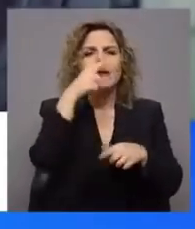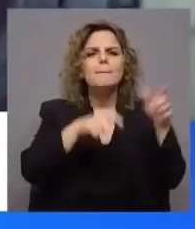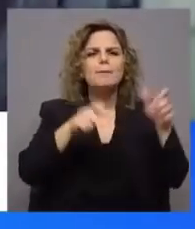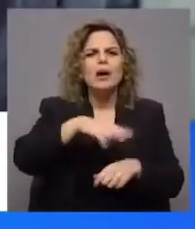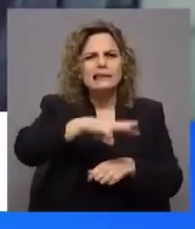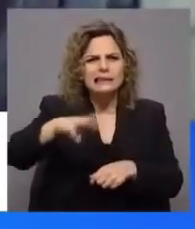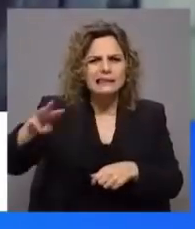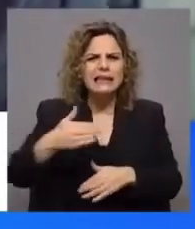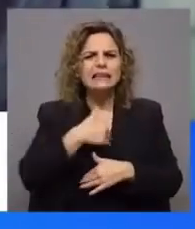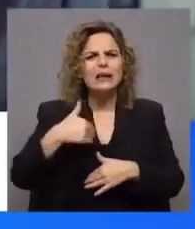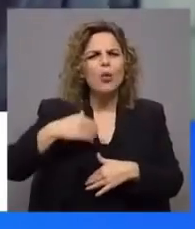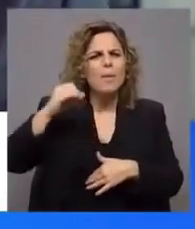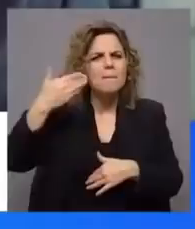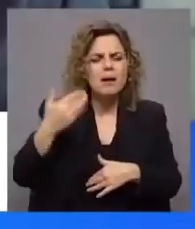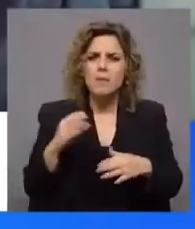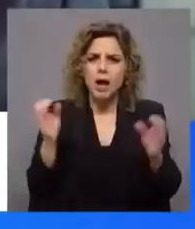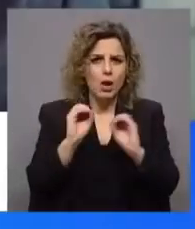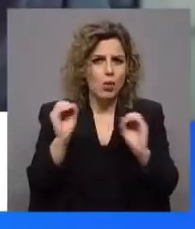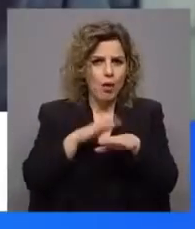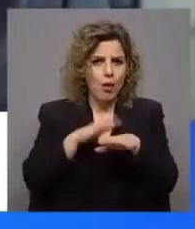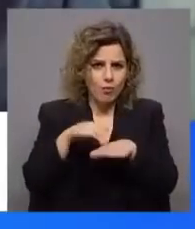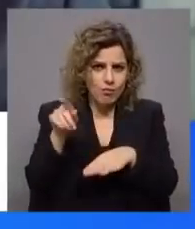cuidados de saúde primários, de